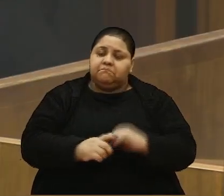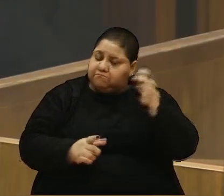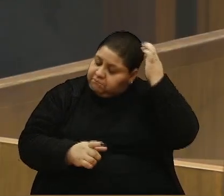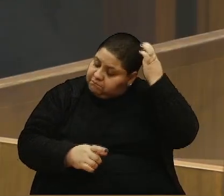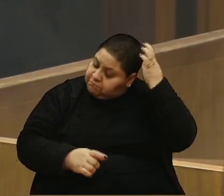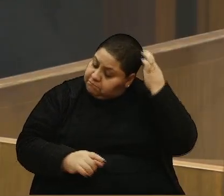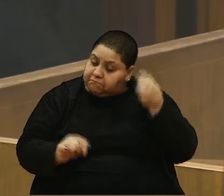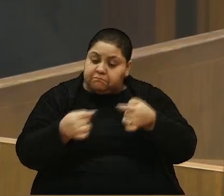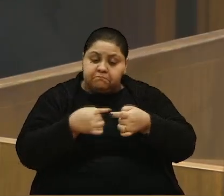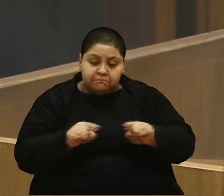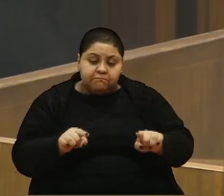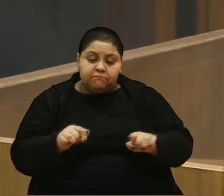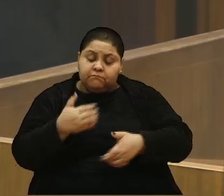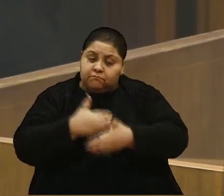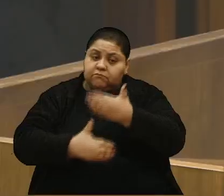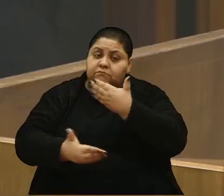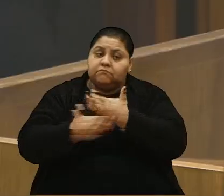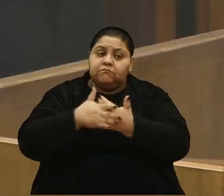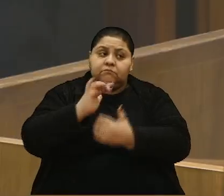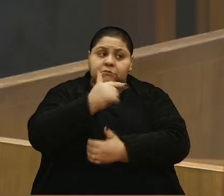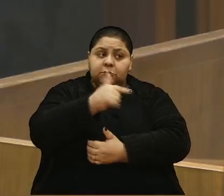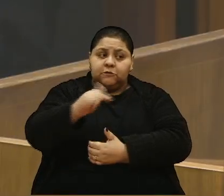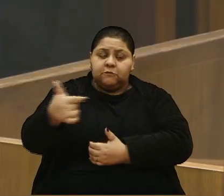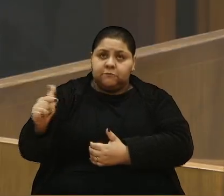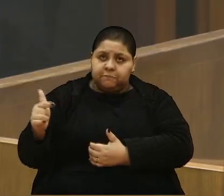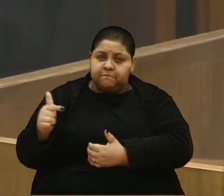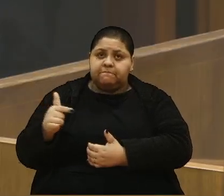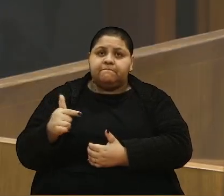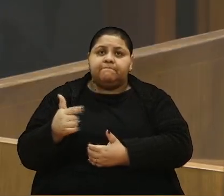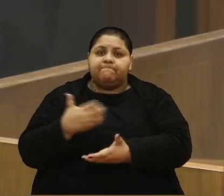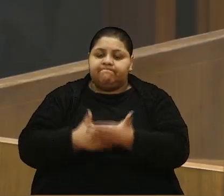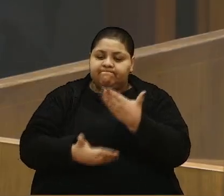Mas, de qualquer forma, todas as outras